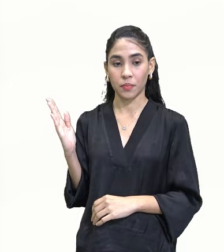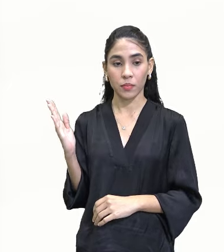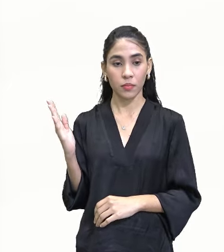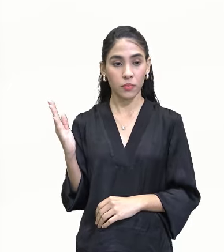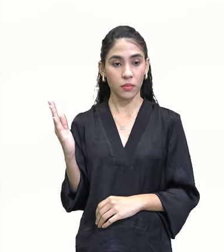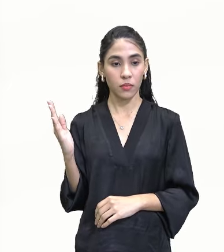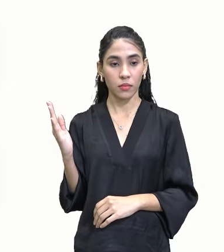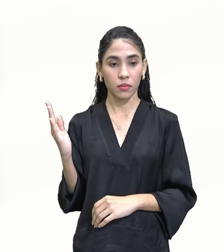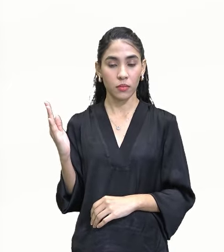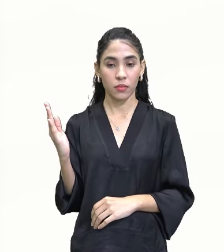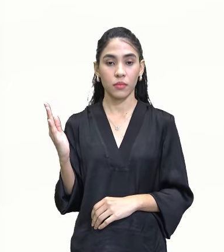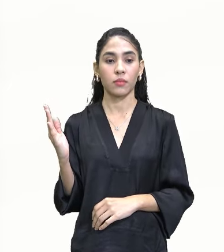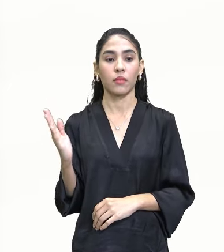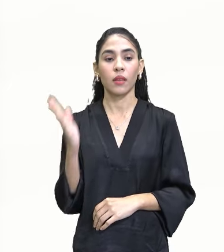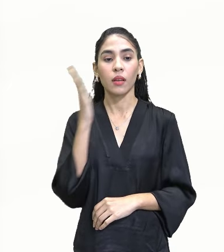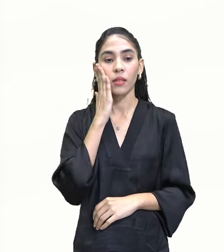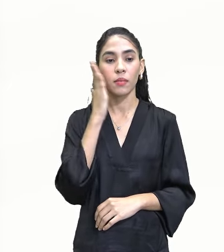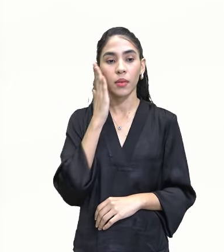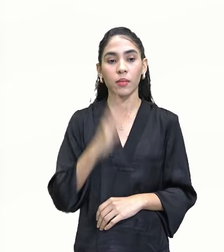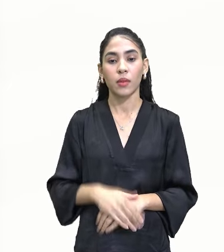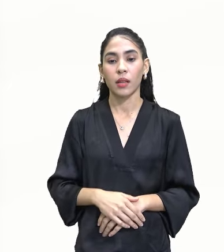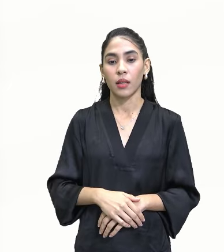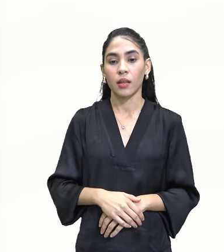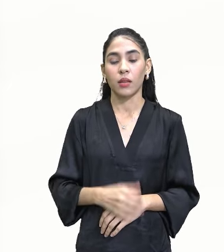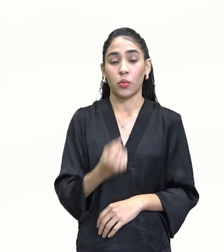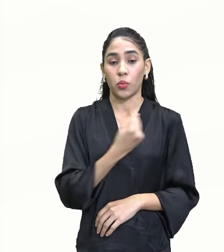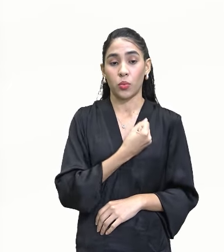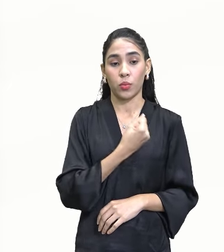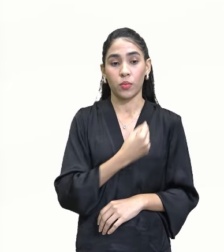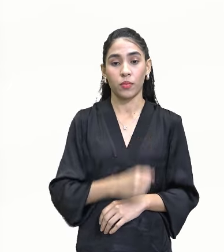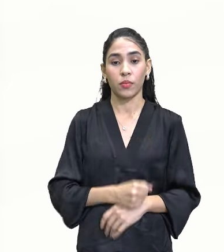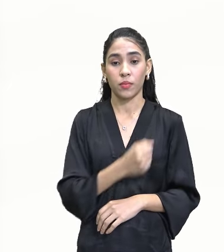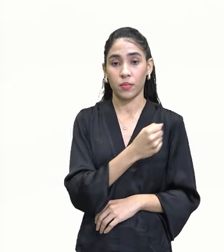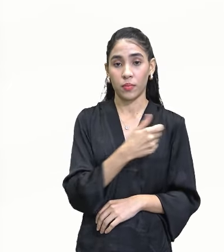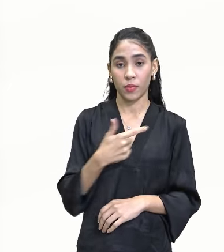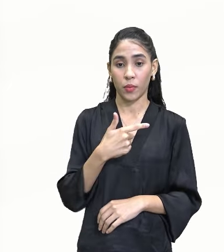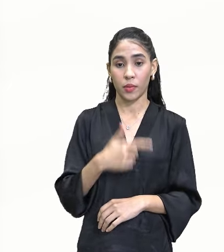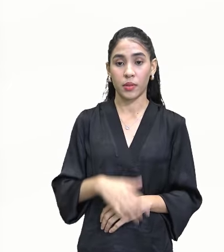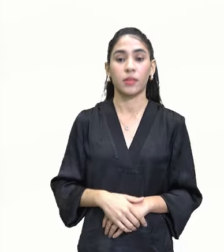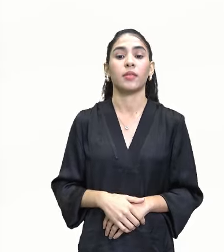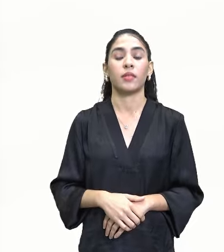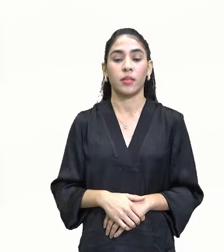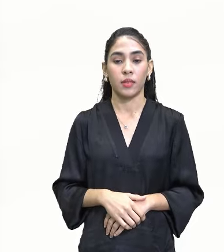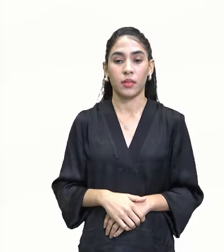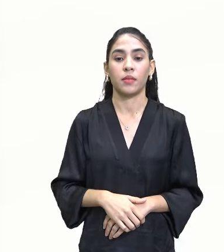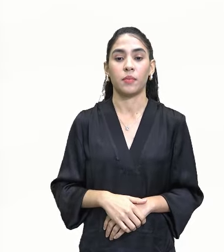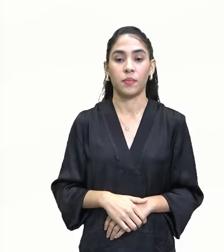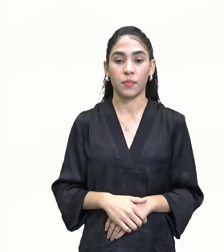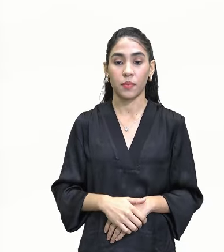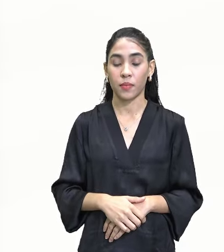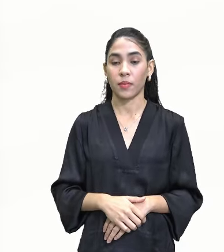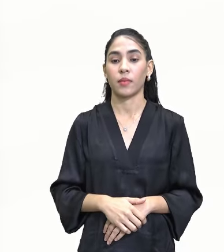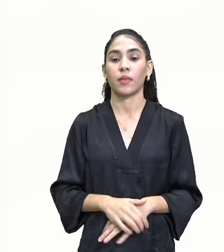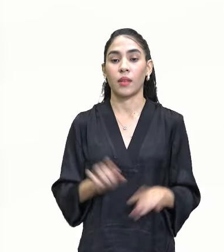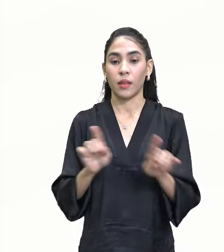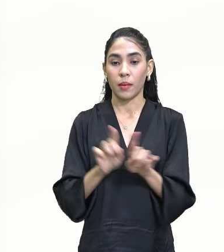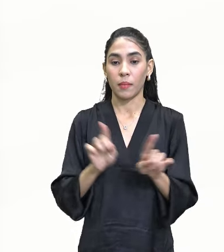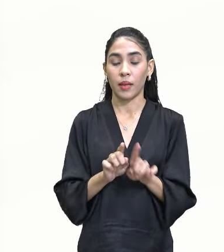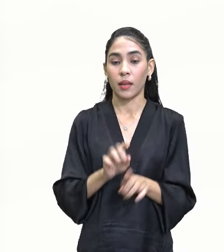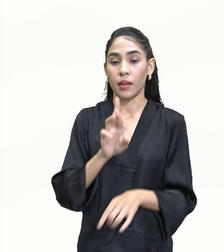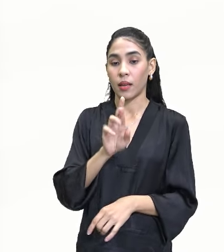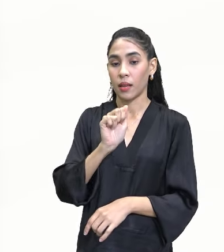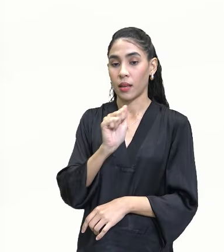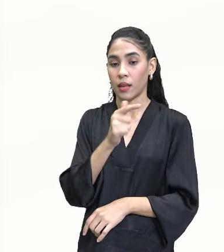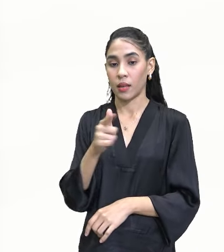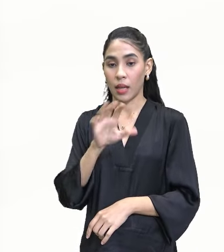os dados. Sabemos que o primeiro termo é 12. Sabemos que a razão é